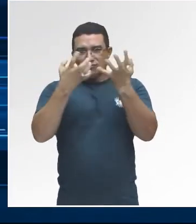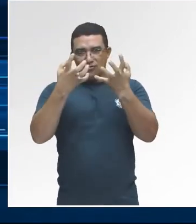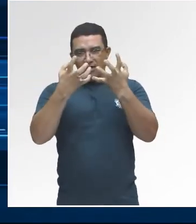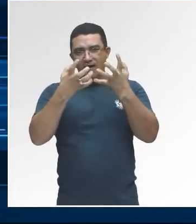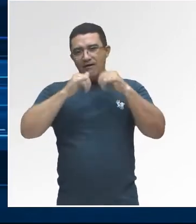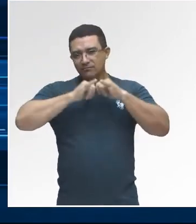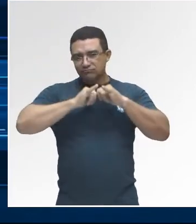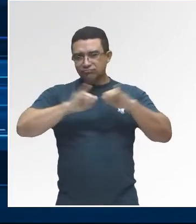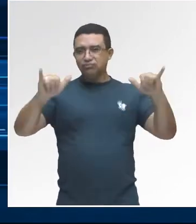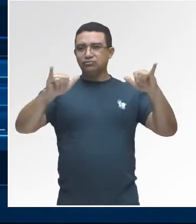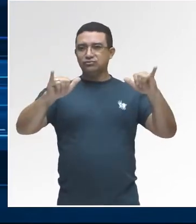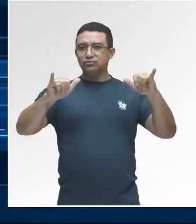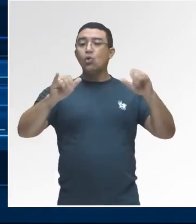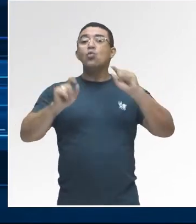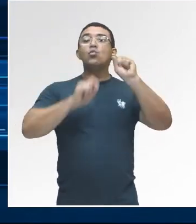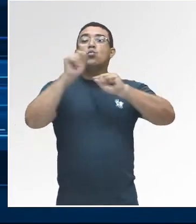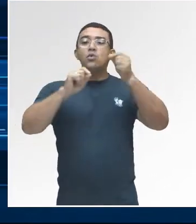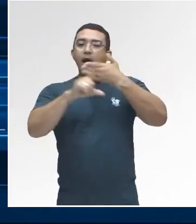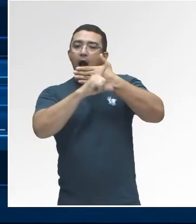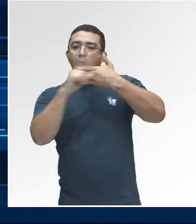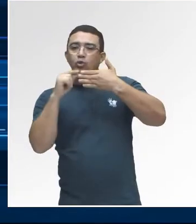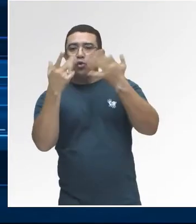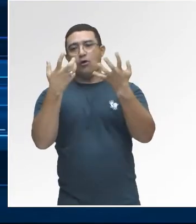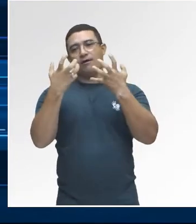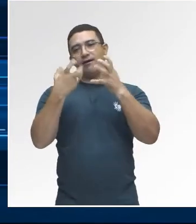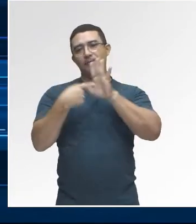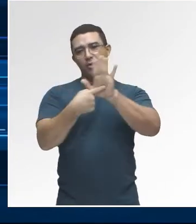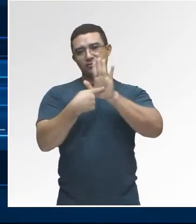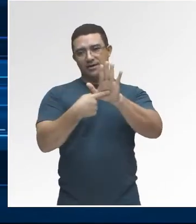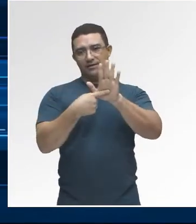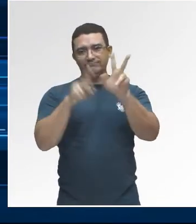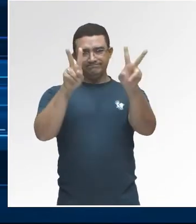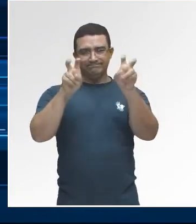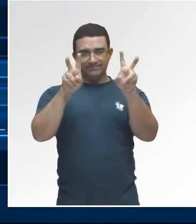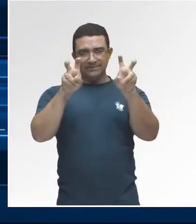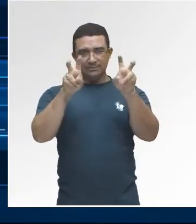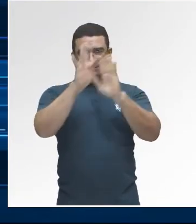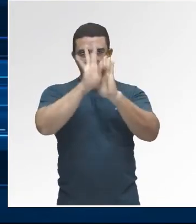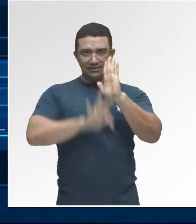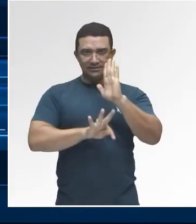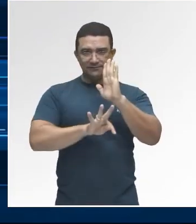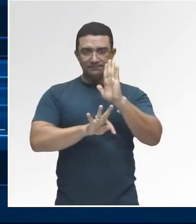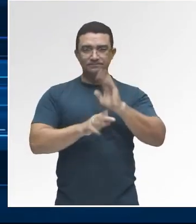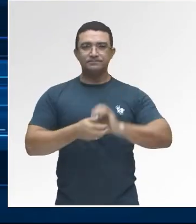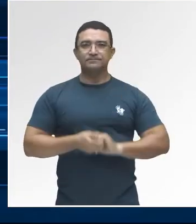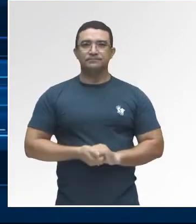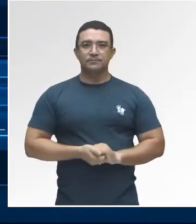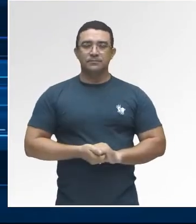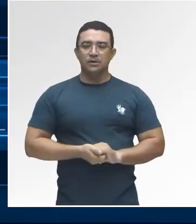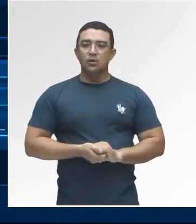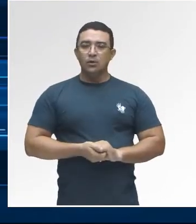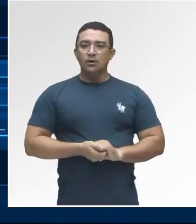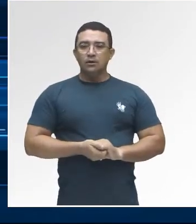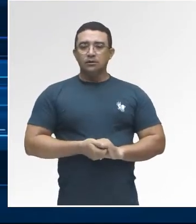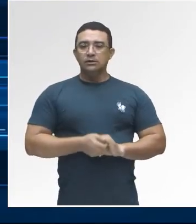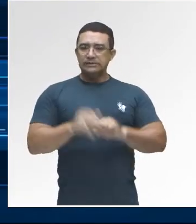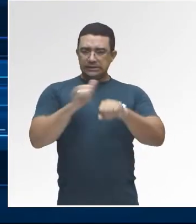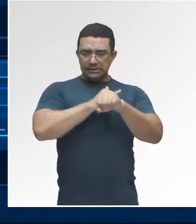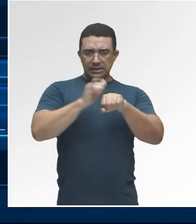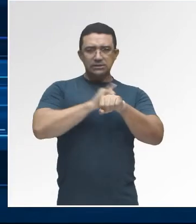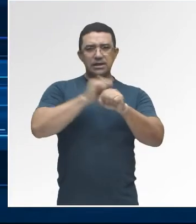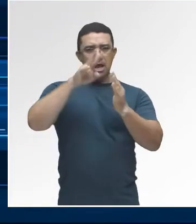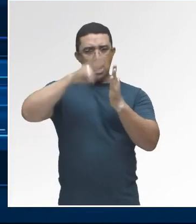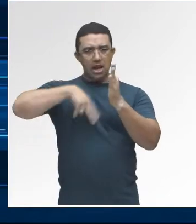autor quer te falar, o que ele quer te indicar naquele texto. Então, a estratégia de leitura é uma estratégia de